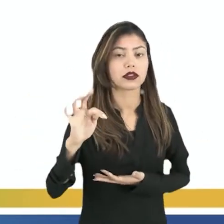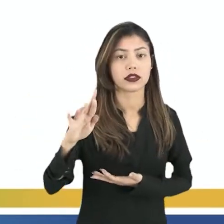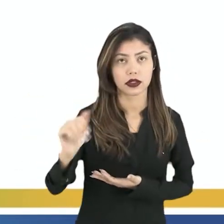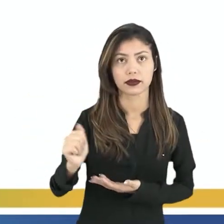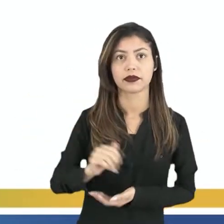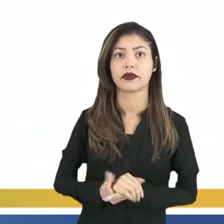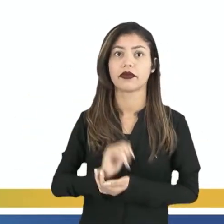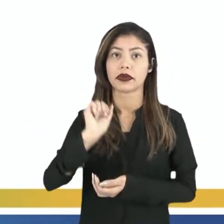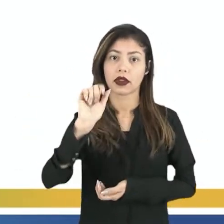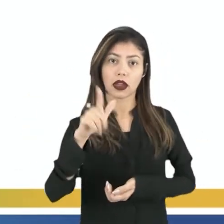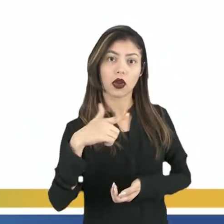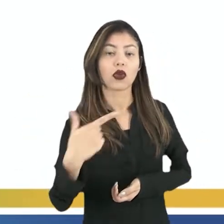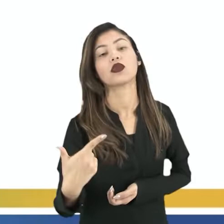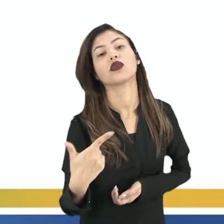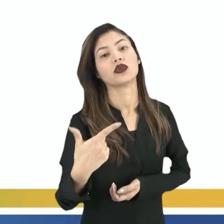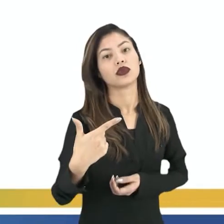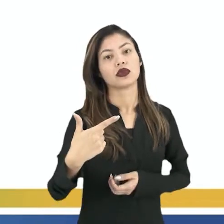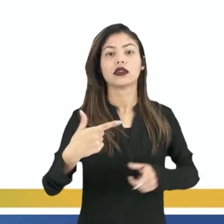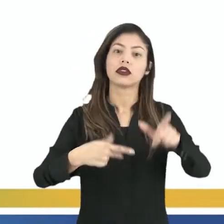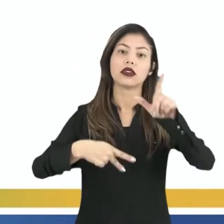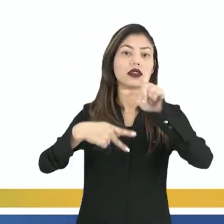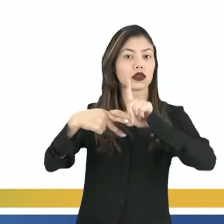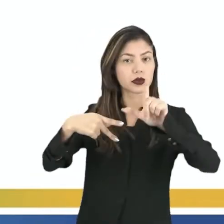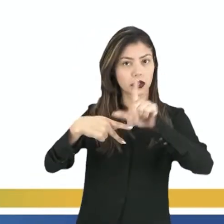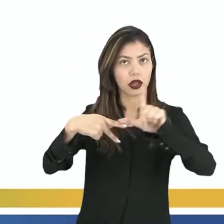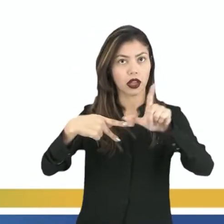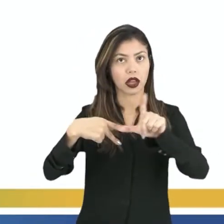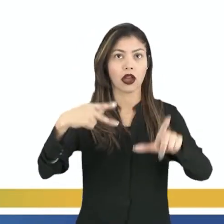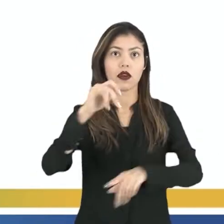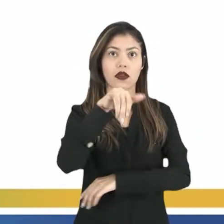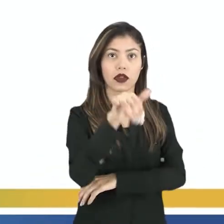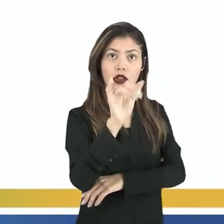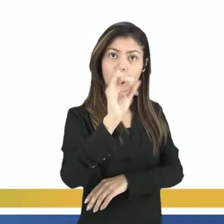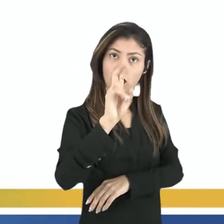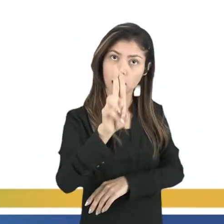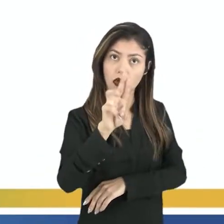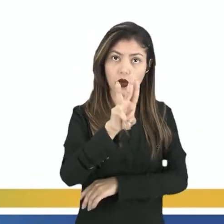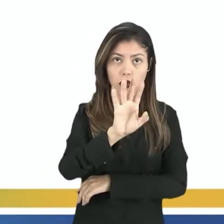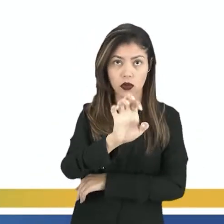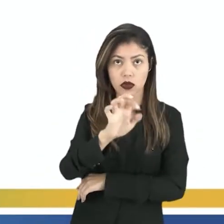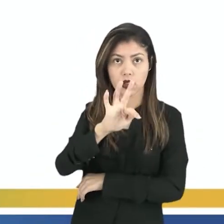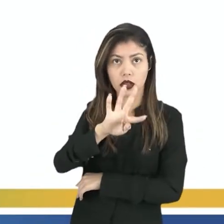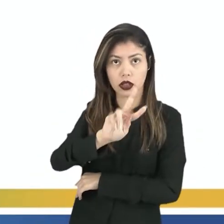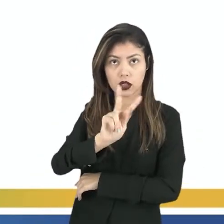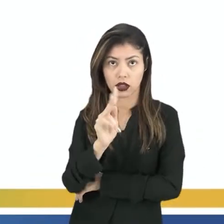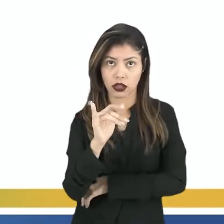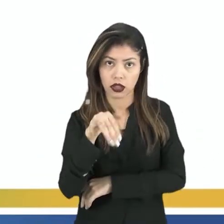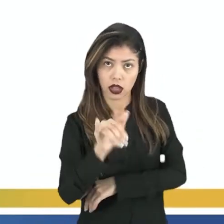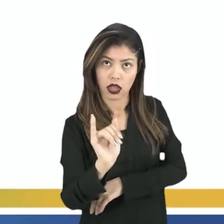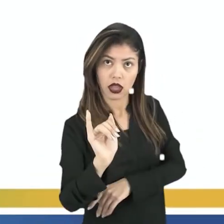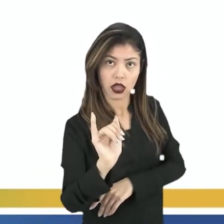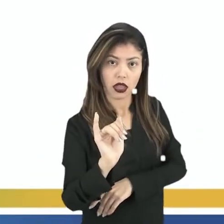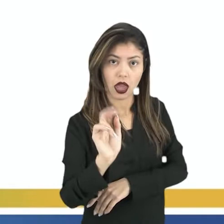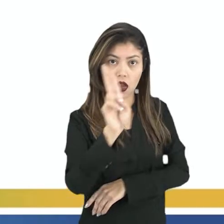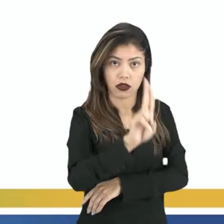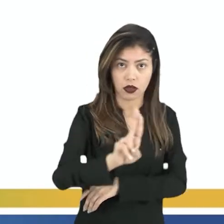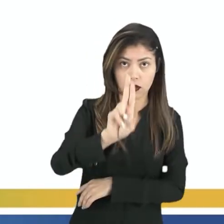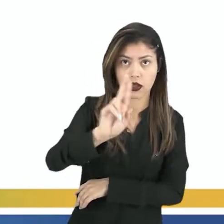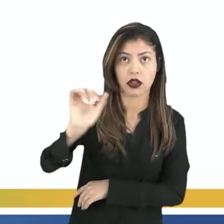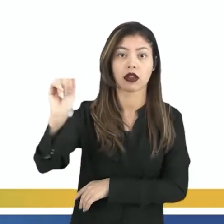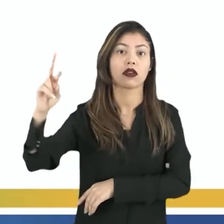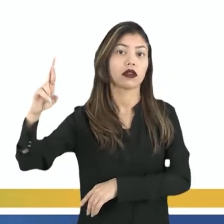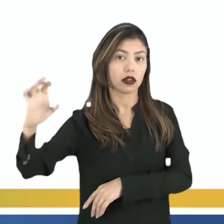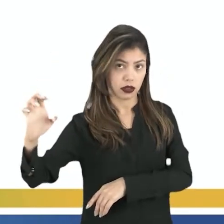para todos os plurais, que é you, we e they, vocês, nós, eles ou elas, nós também